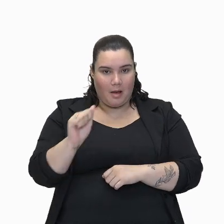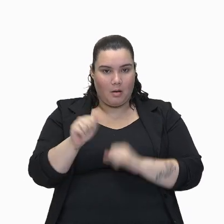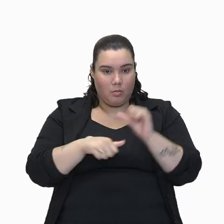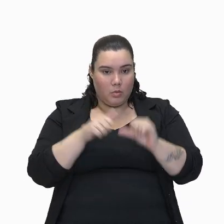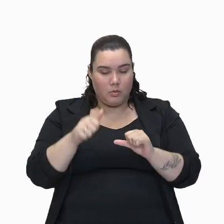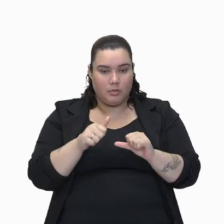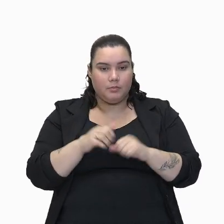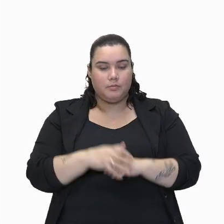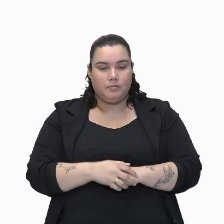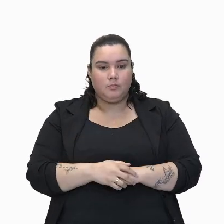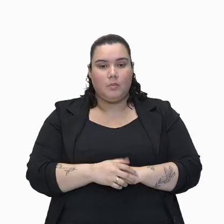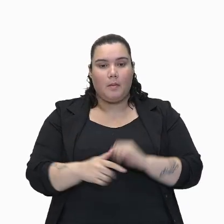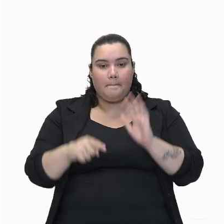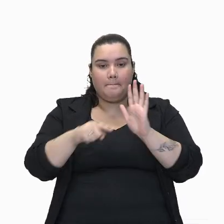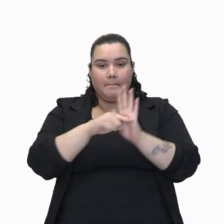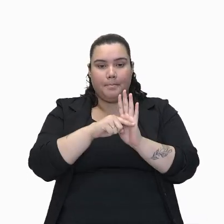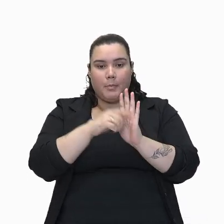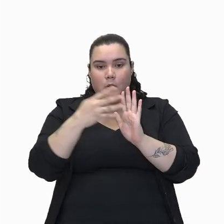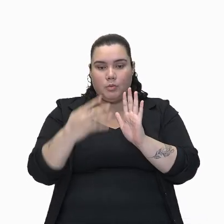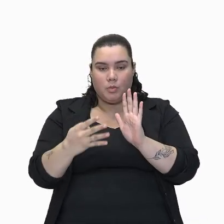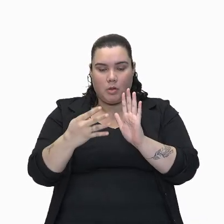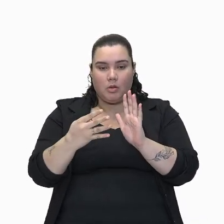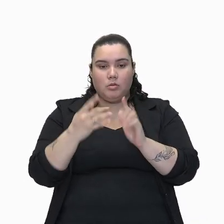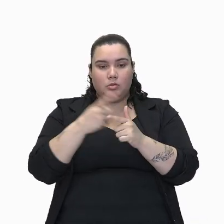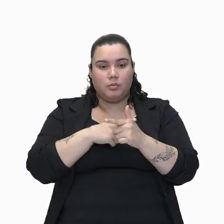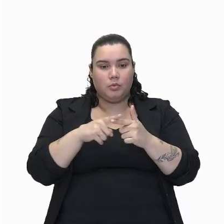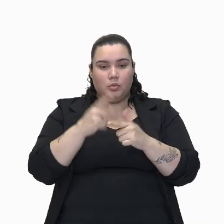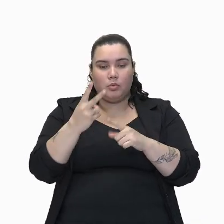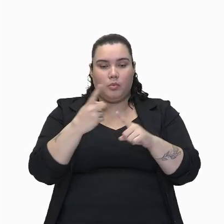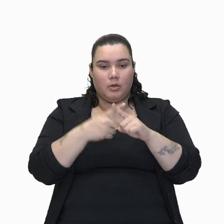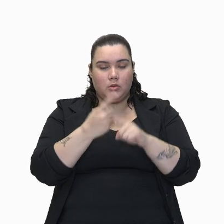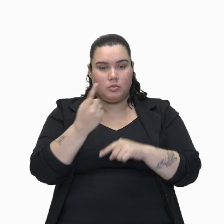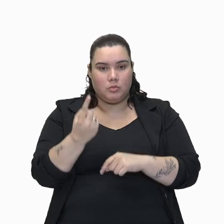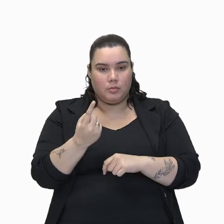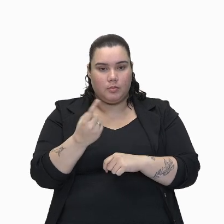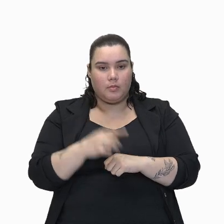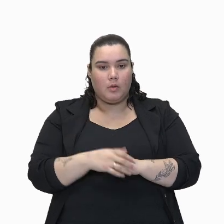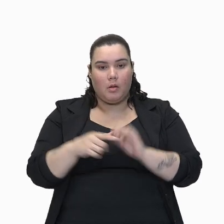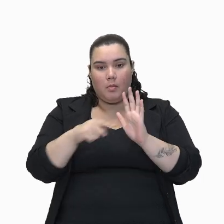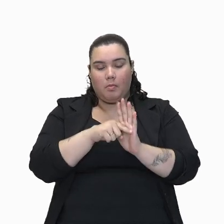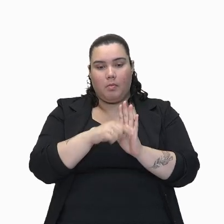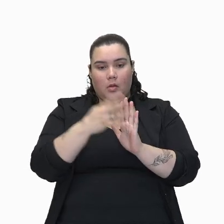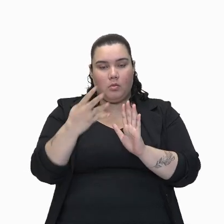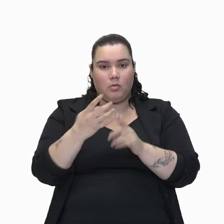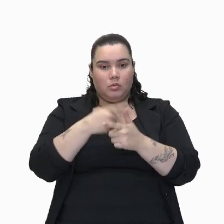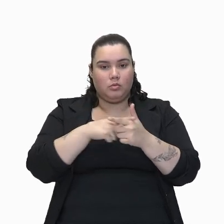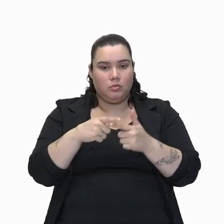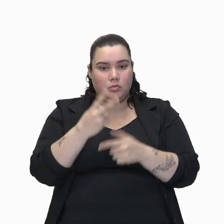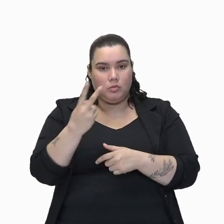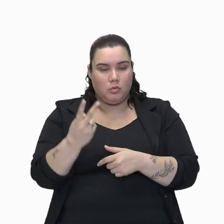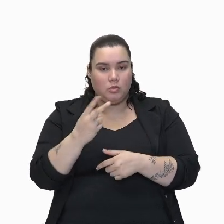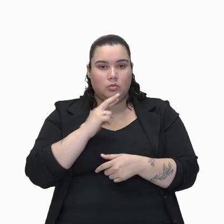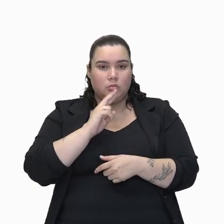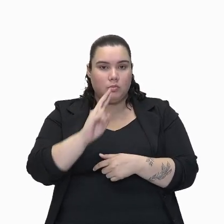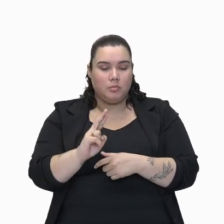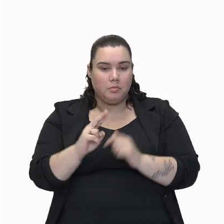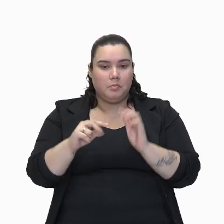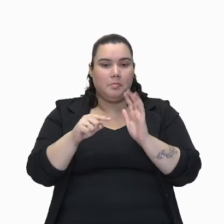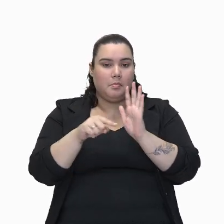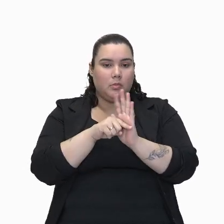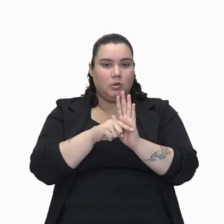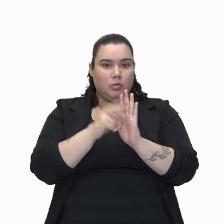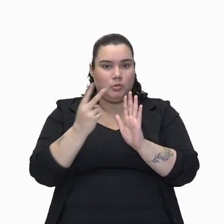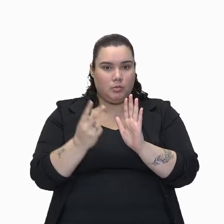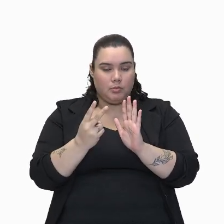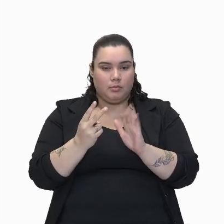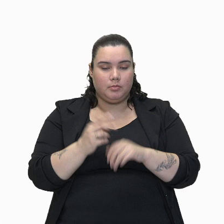vamos ter menos 4 sobre 2 vezes 1, que é menos 4 dividido por 2, que é igual a